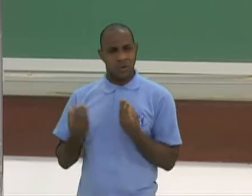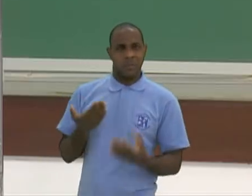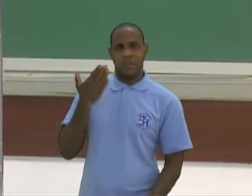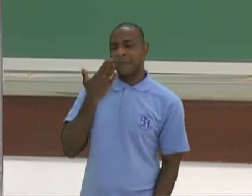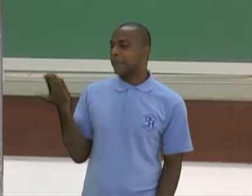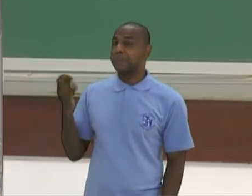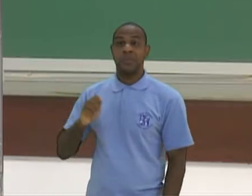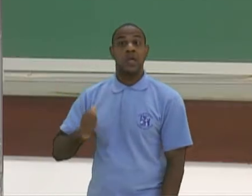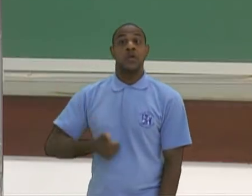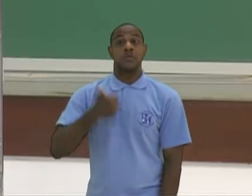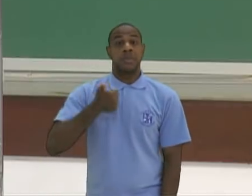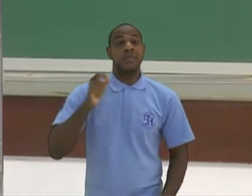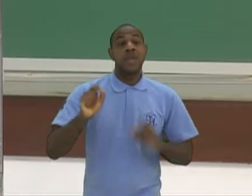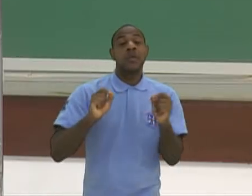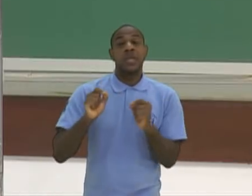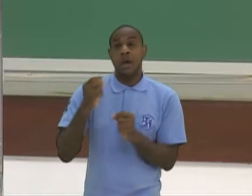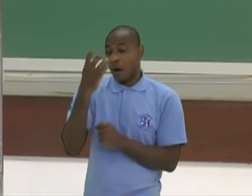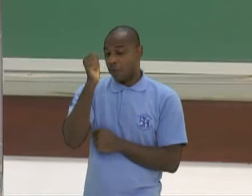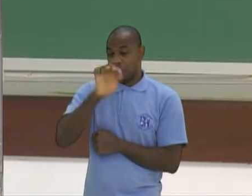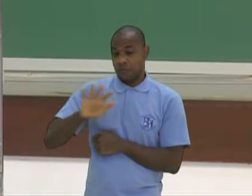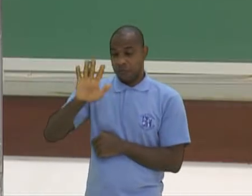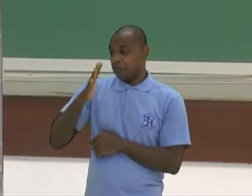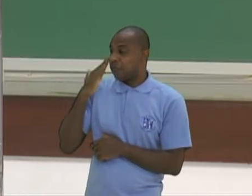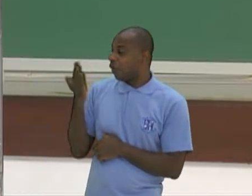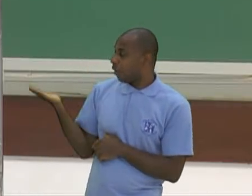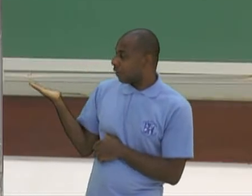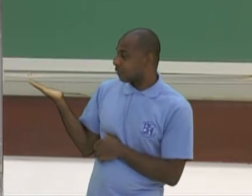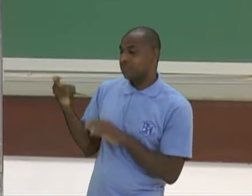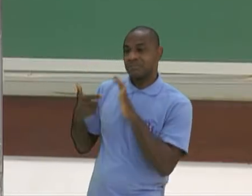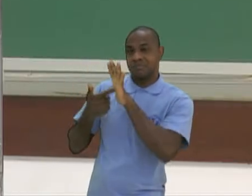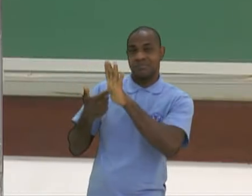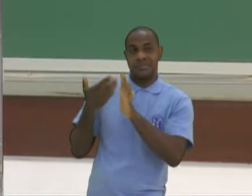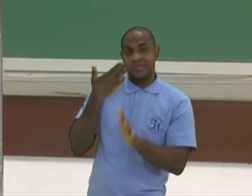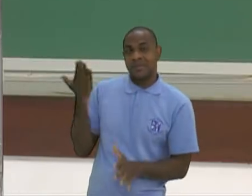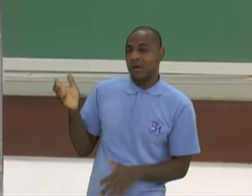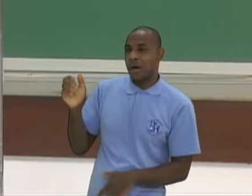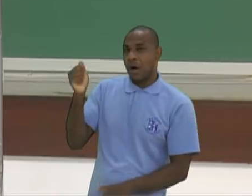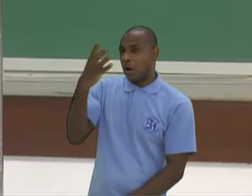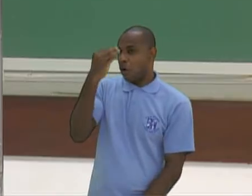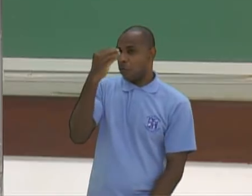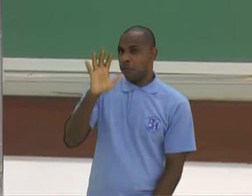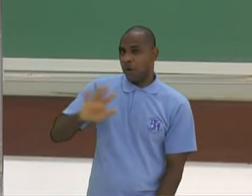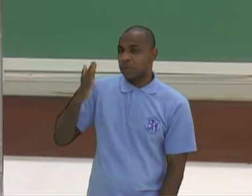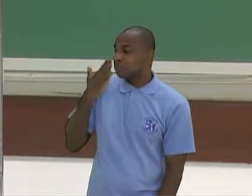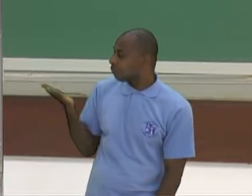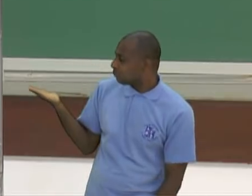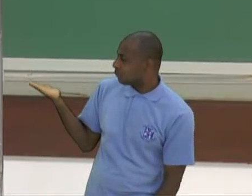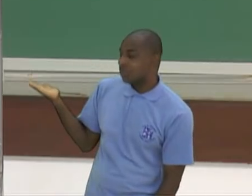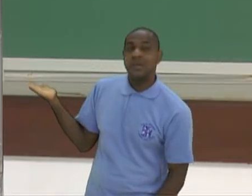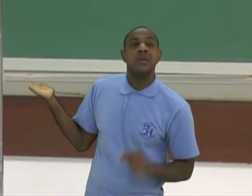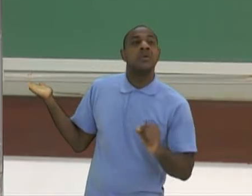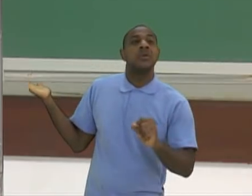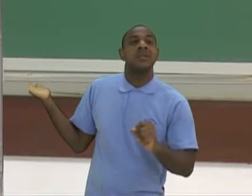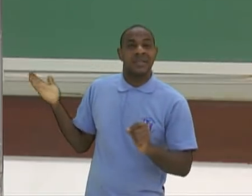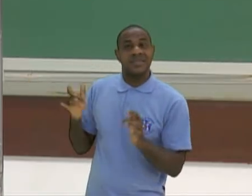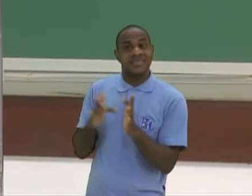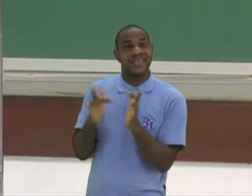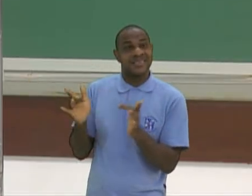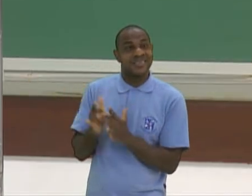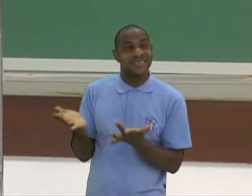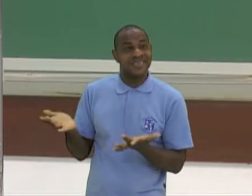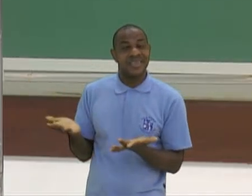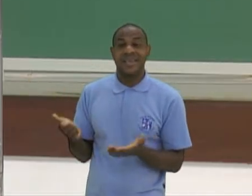as primeiras imagens, isso que me chamou muita atenção para montar essa aula para vocês, é que nós temos uma imagem de Jesus